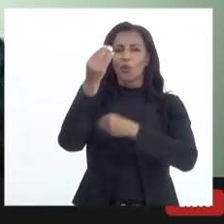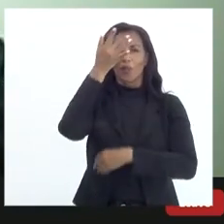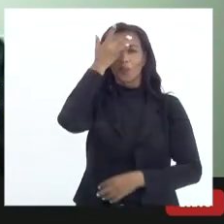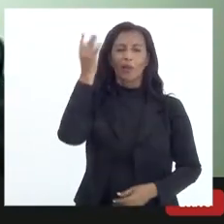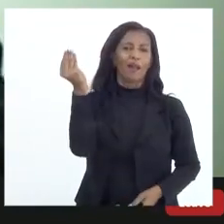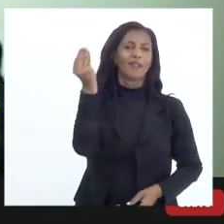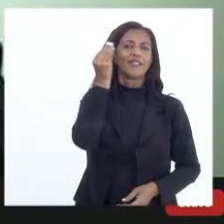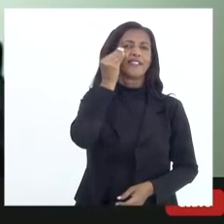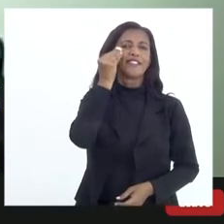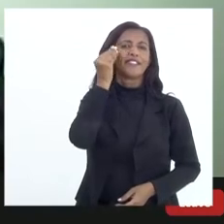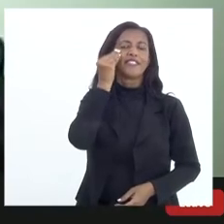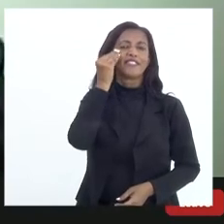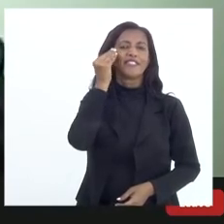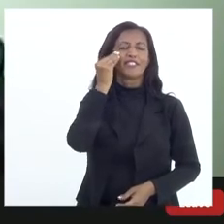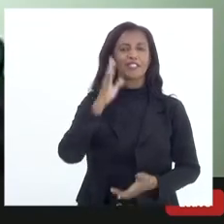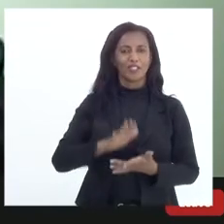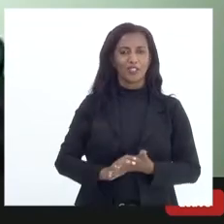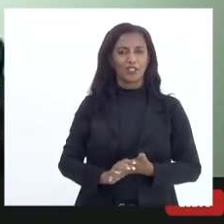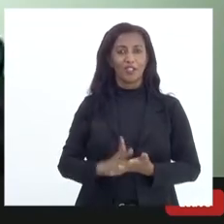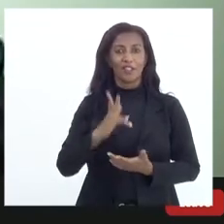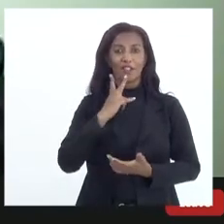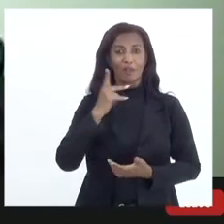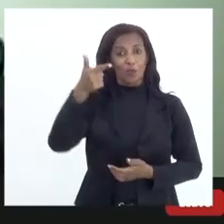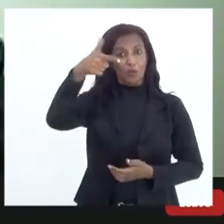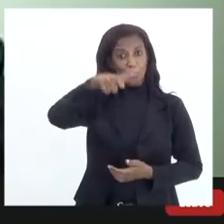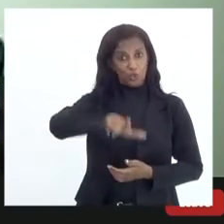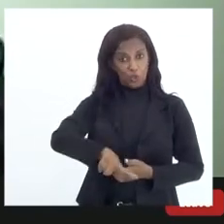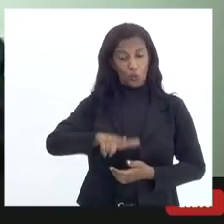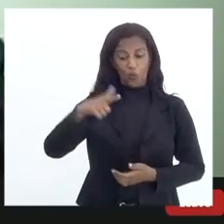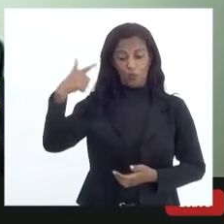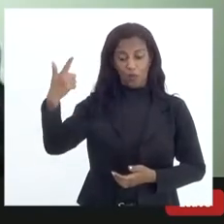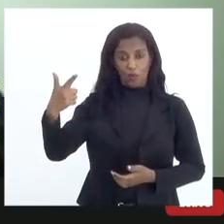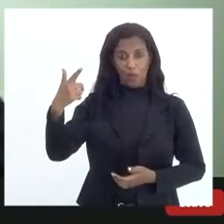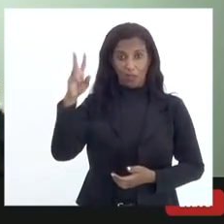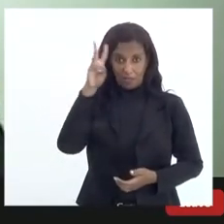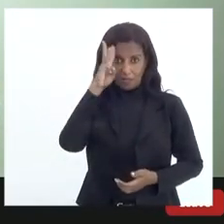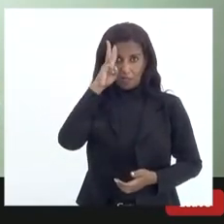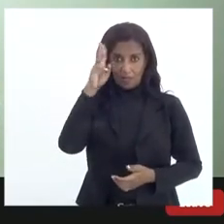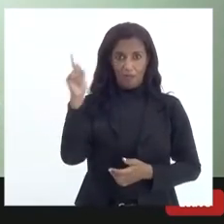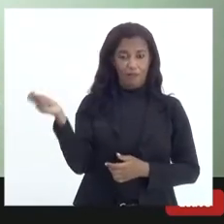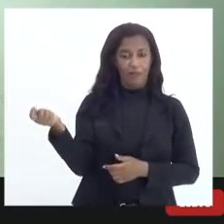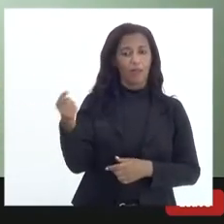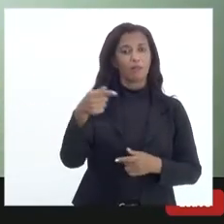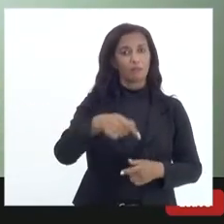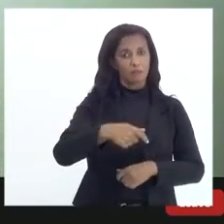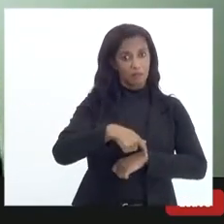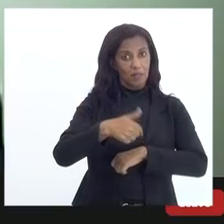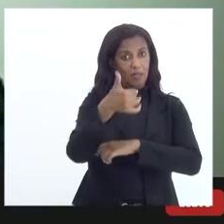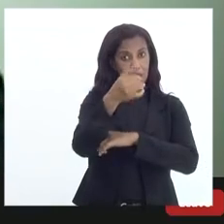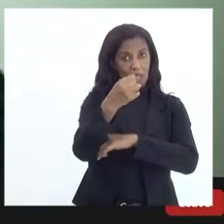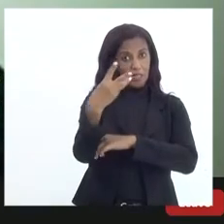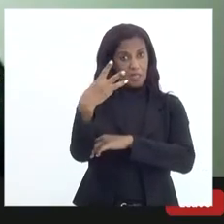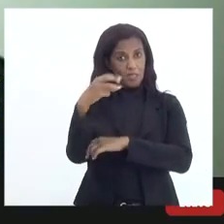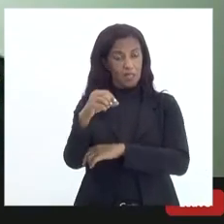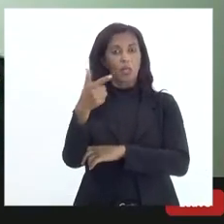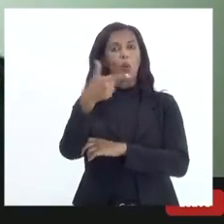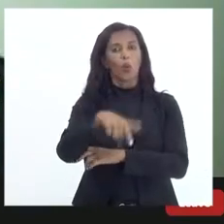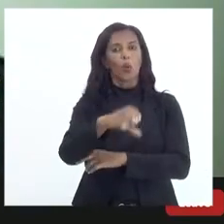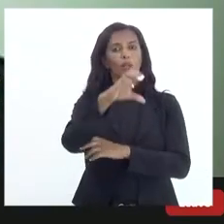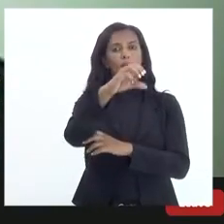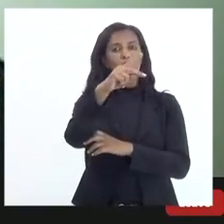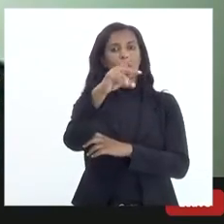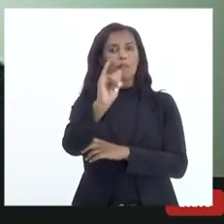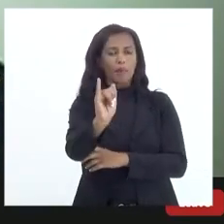TV Alerj, dizendo que estaremos novamente na próxima terça-feira, às 10h30 da manhã, com mais uma audiência